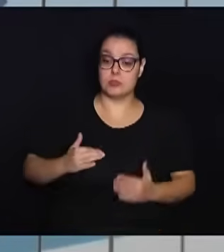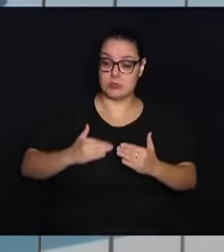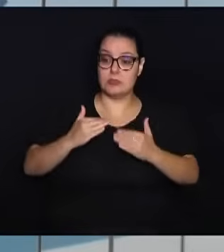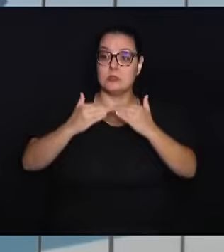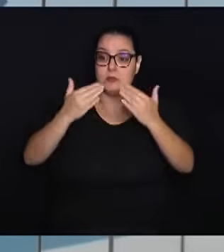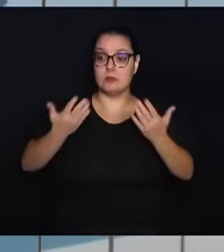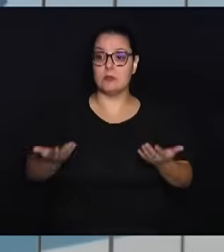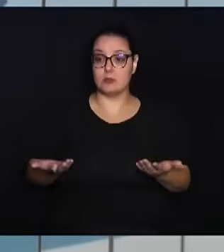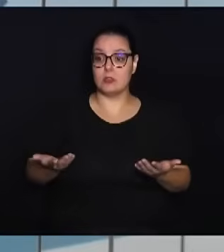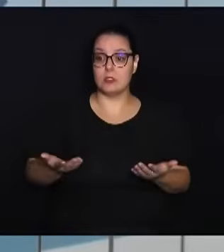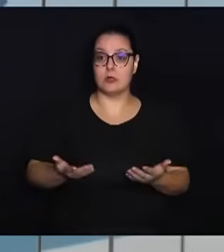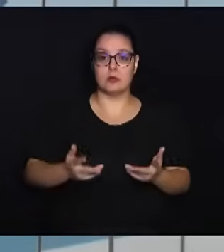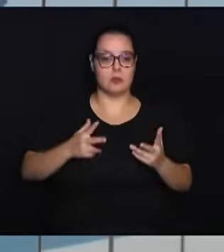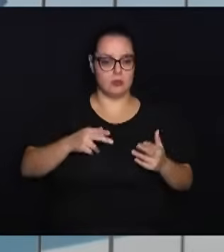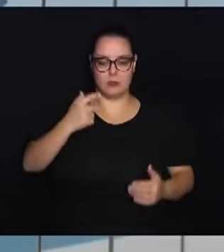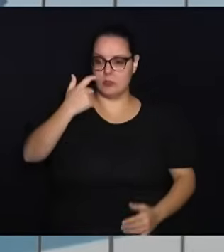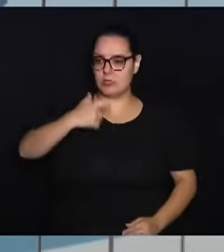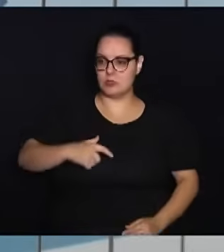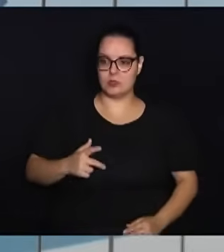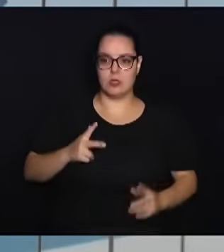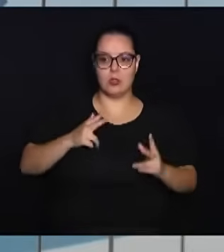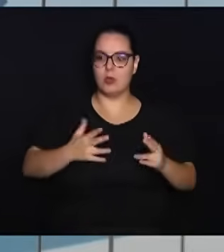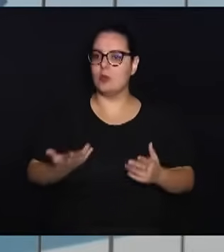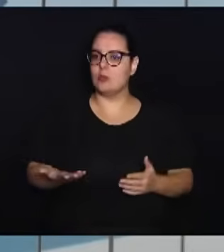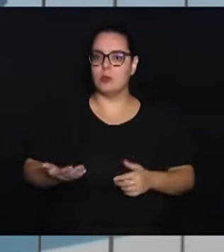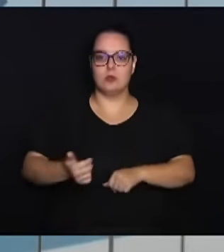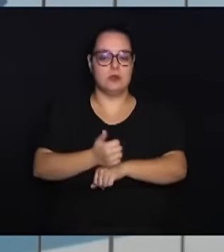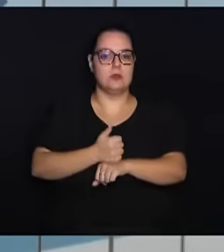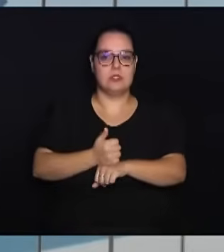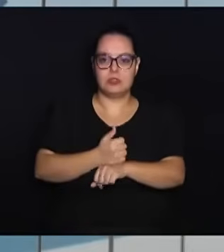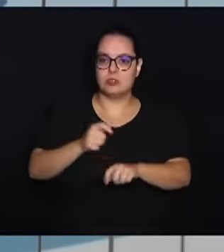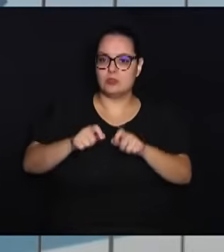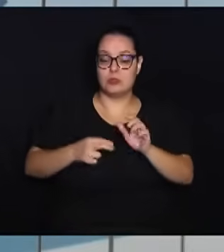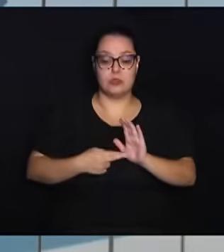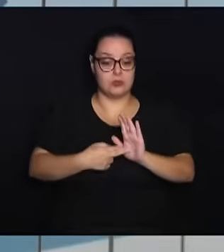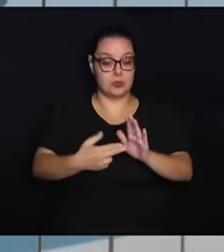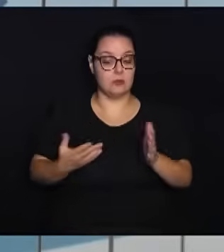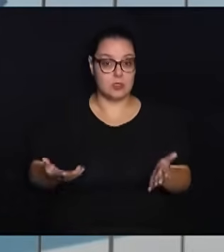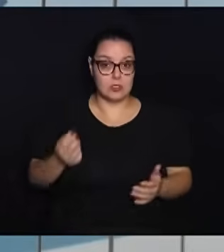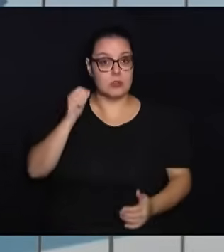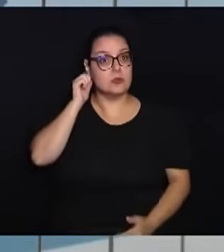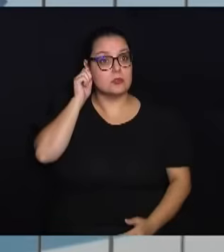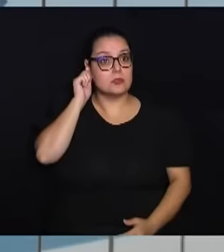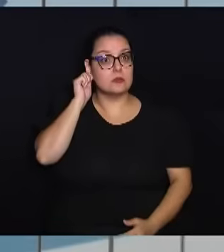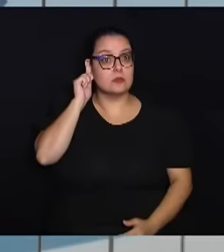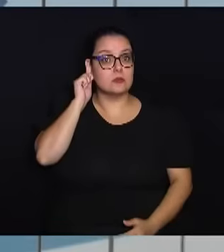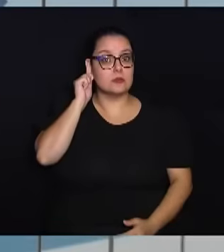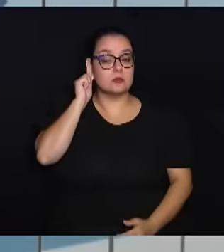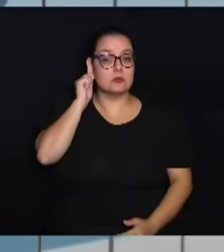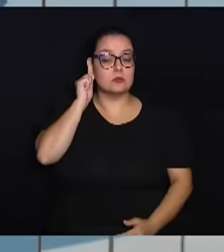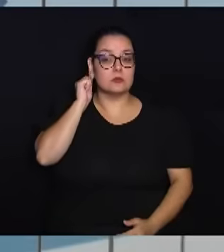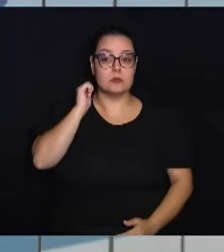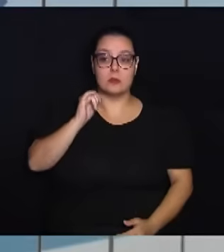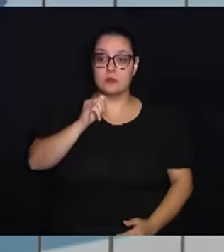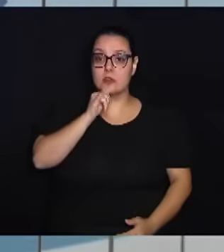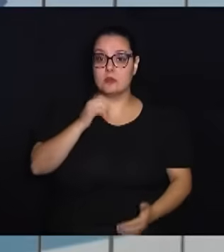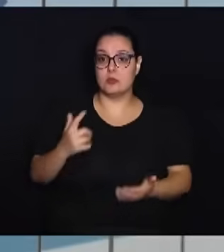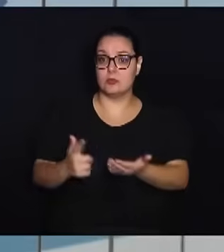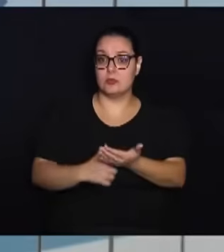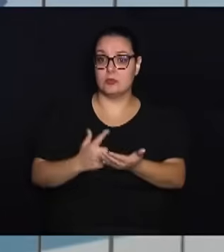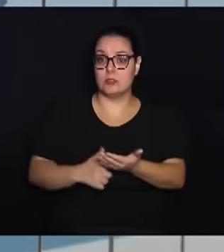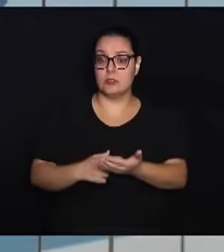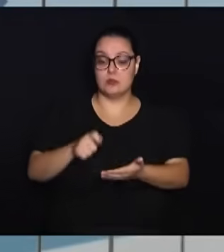desenvolvendo, né? Como pessoas, como profissionais, pessoas que se tornaram referência. Então, por exemplo, ali no livro, eu escrevi ali em